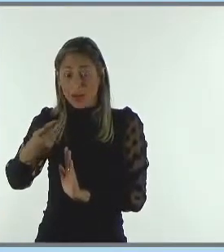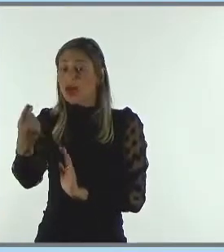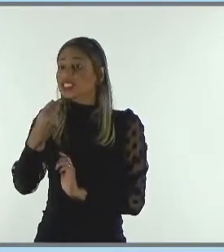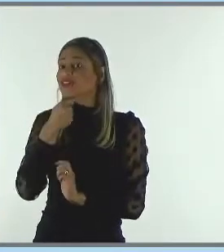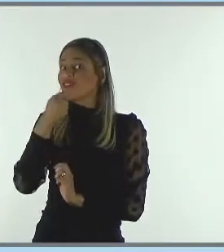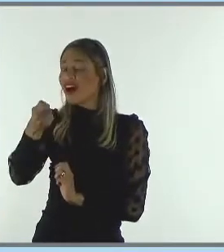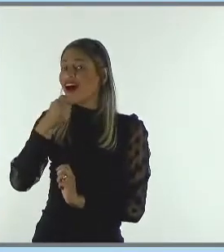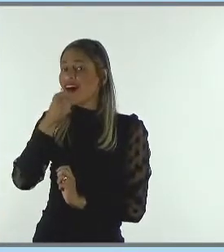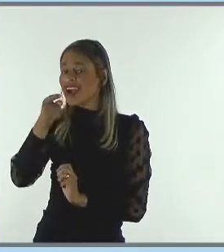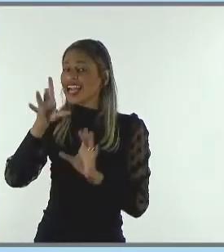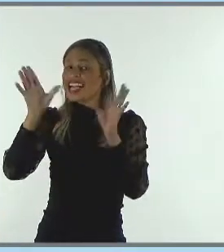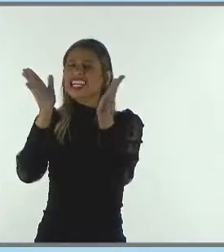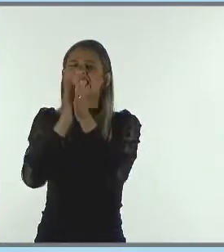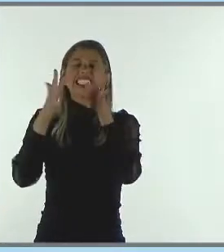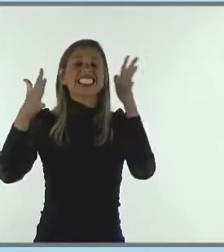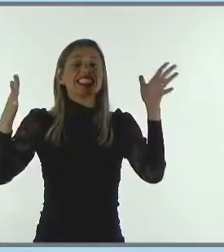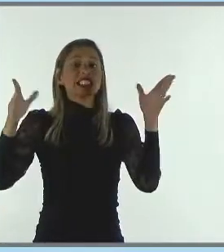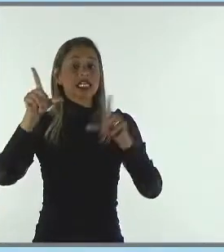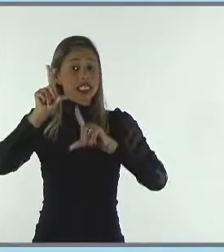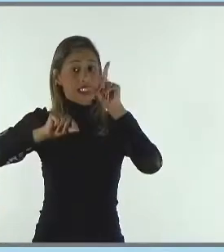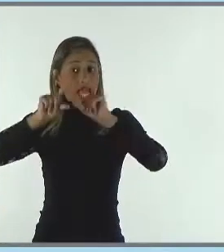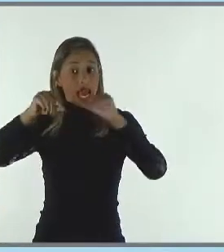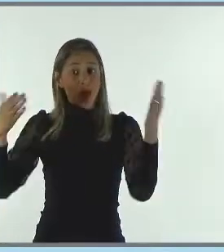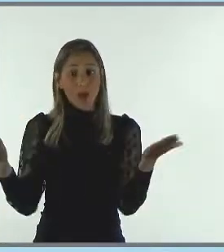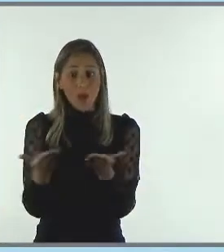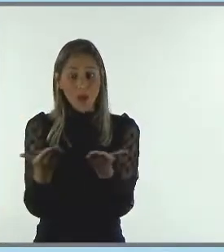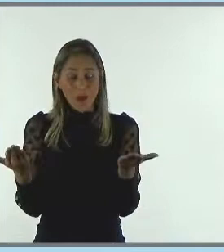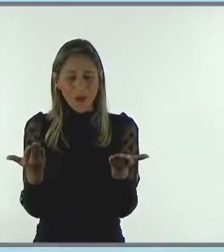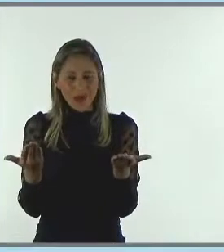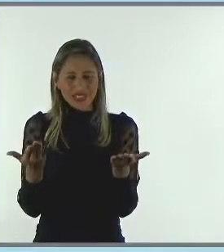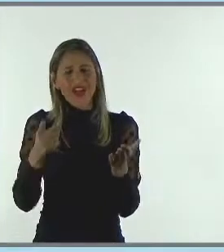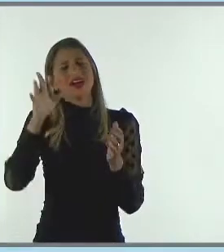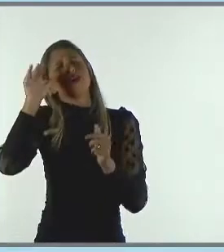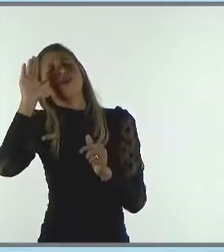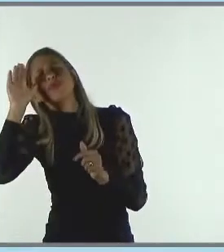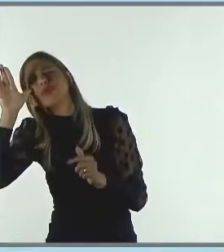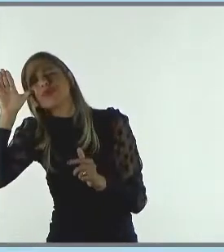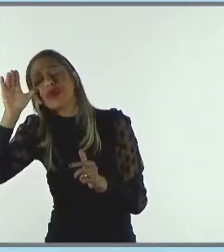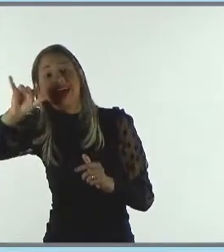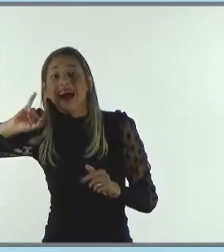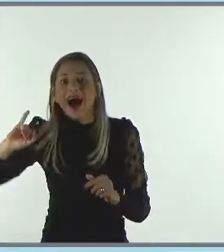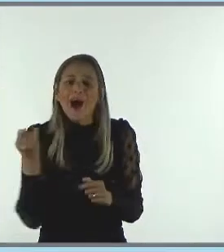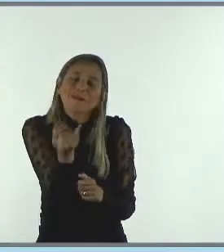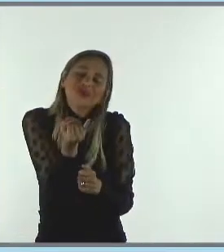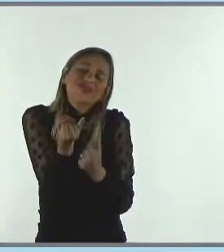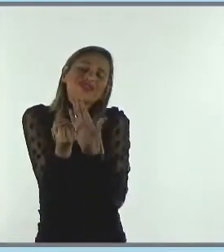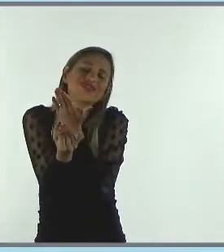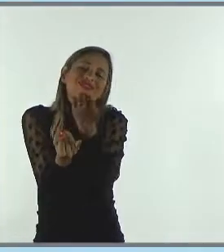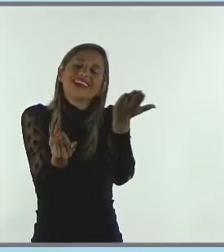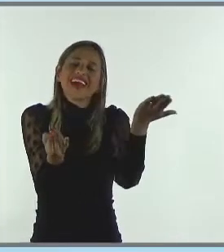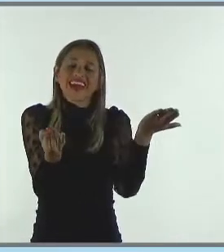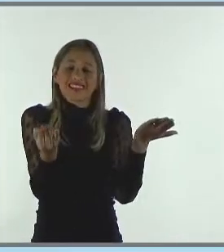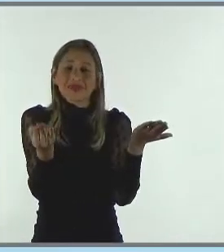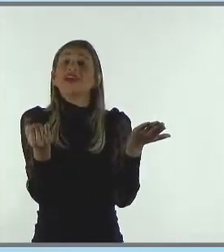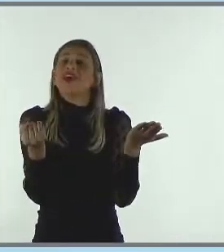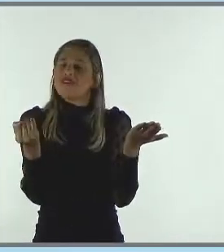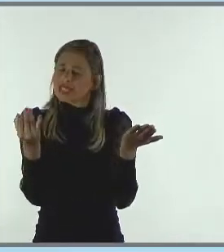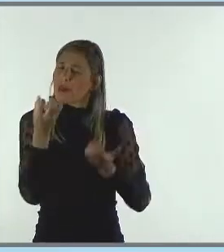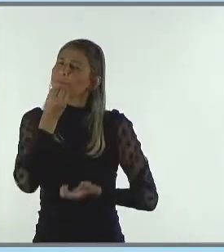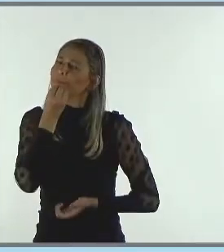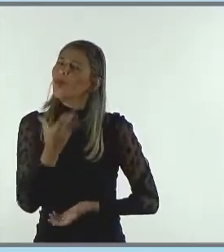que é a nossa estrela da noite de hoje. Fiquem com a gente, aproveitem, porque vai ser muito